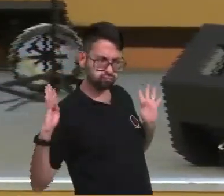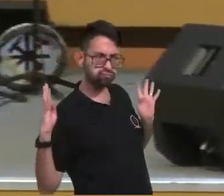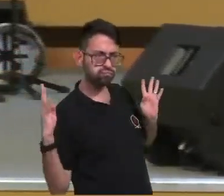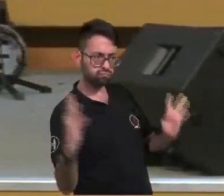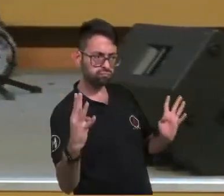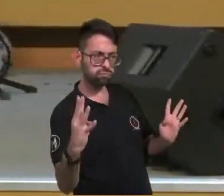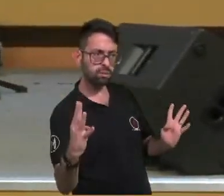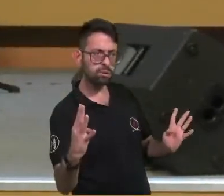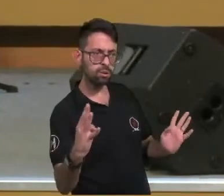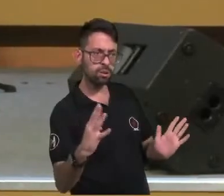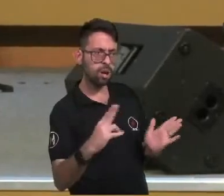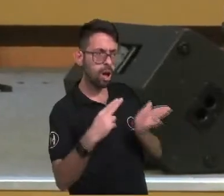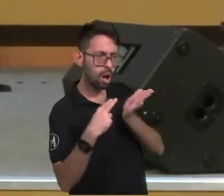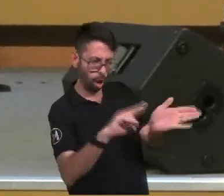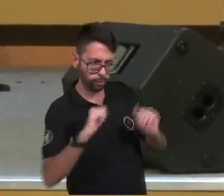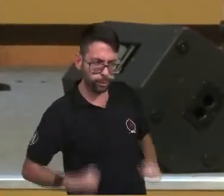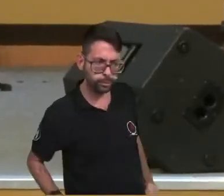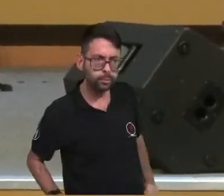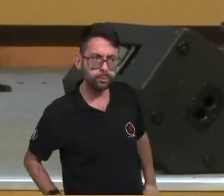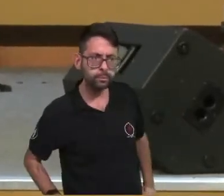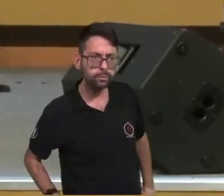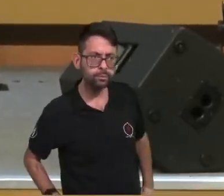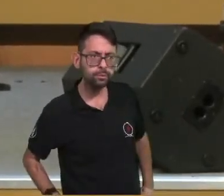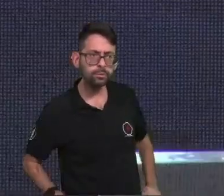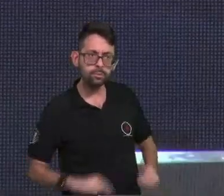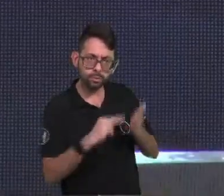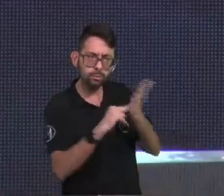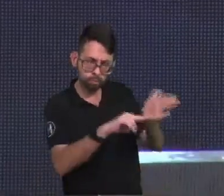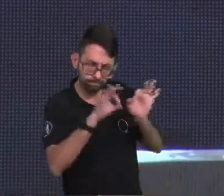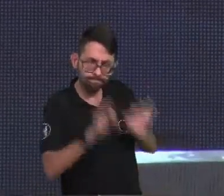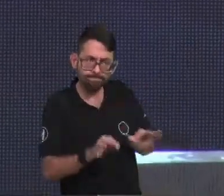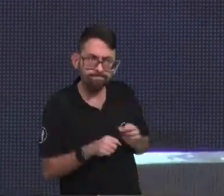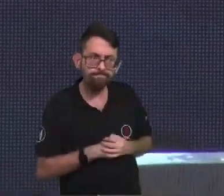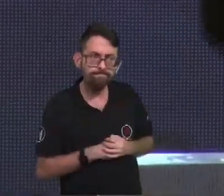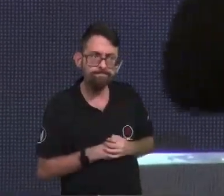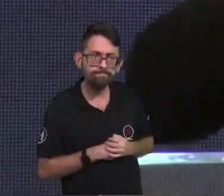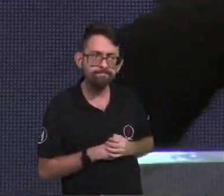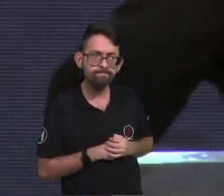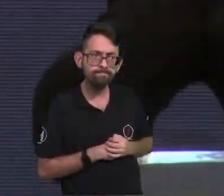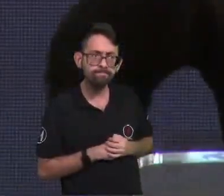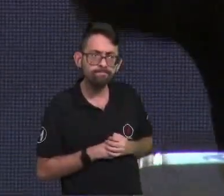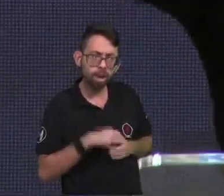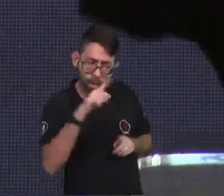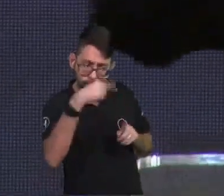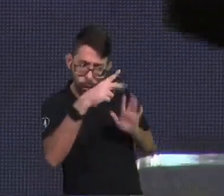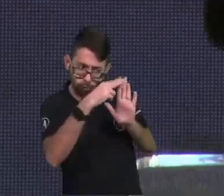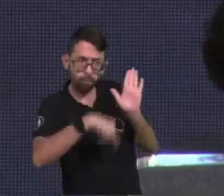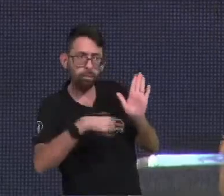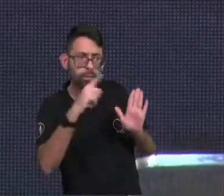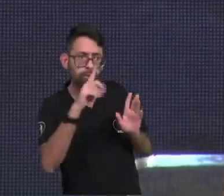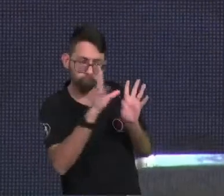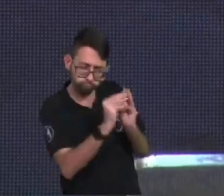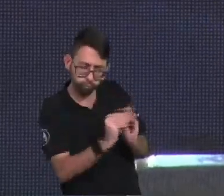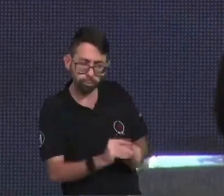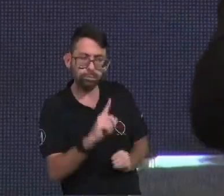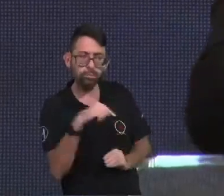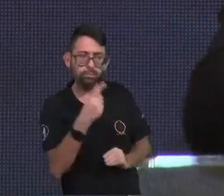aqui, a carta fera. A carta dizia mais ou menos assim, depois você lê. Tá aí, vou botar a minha